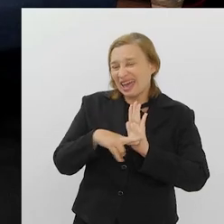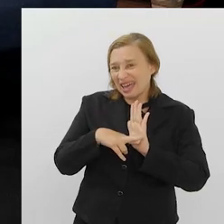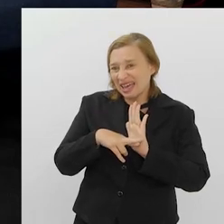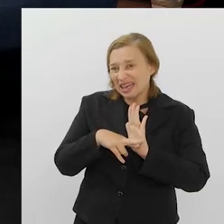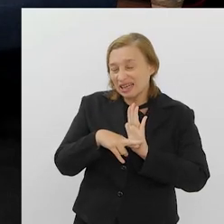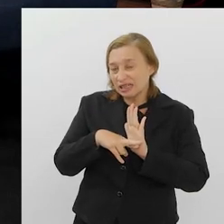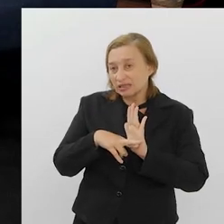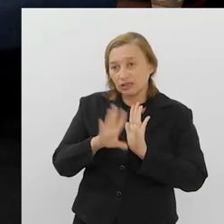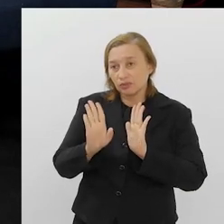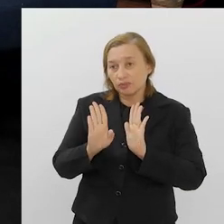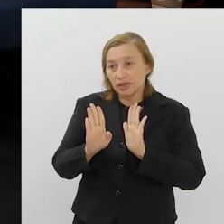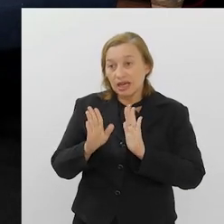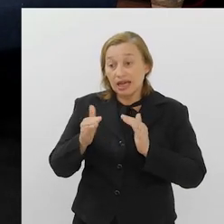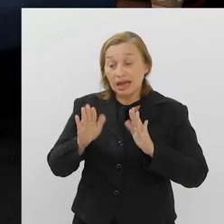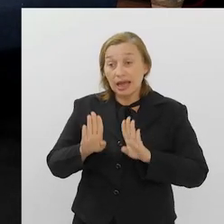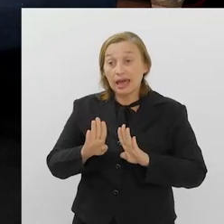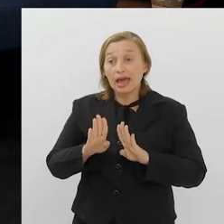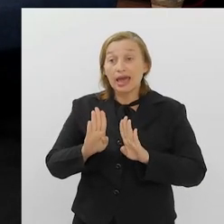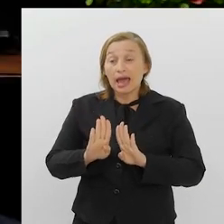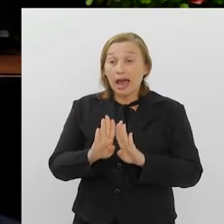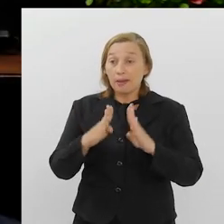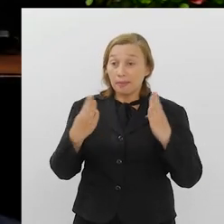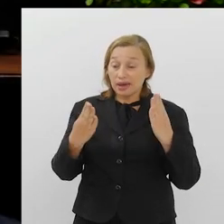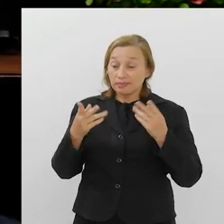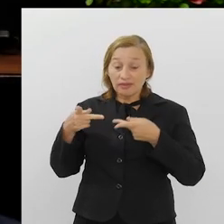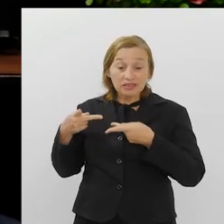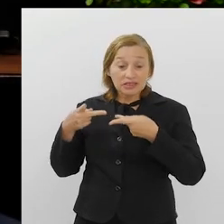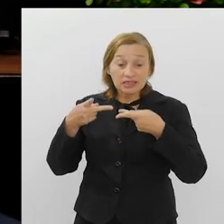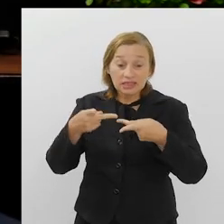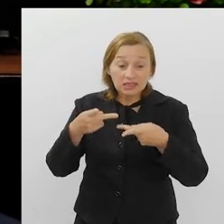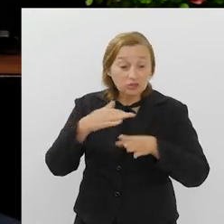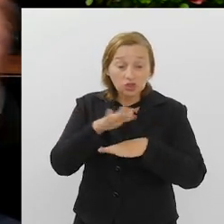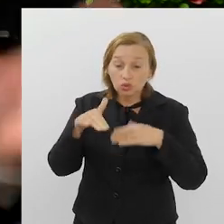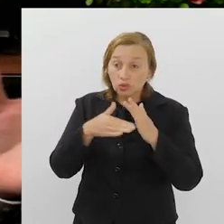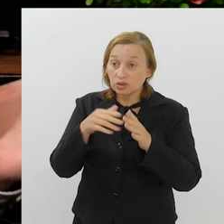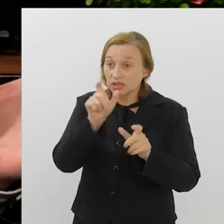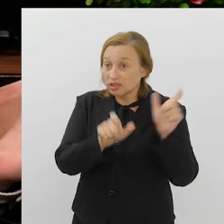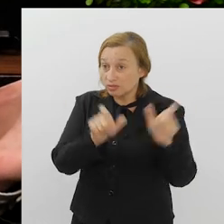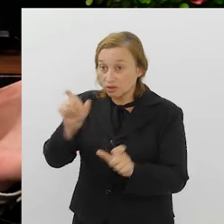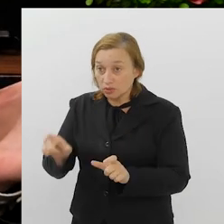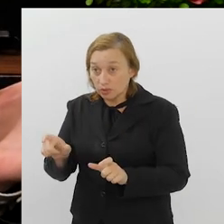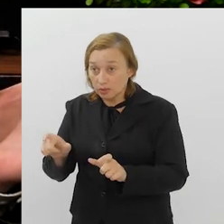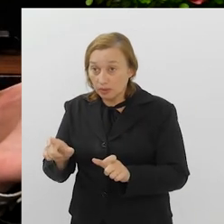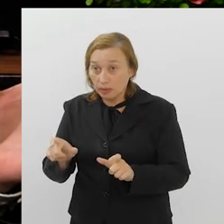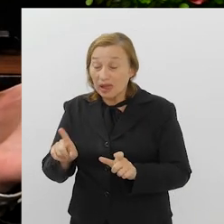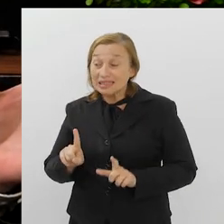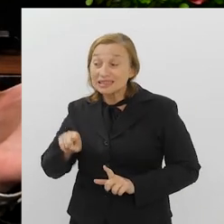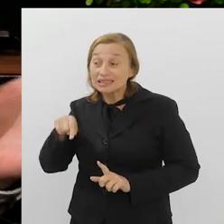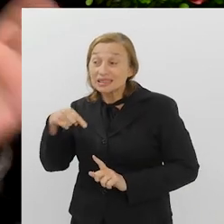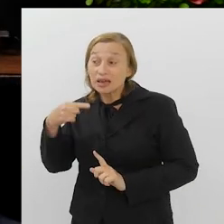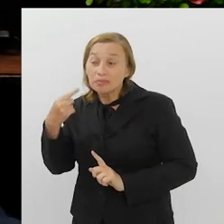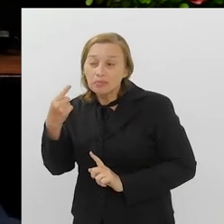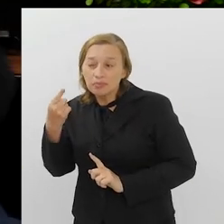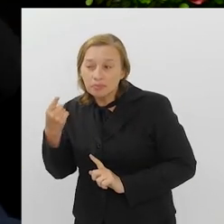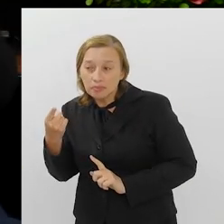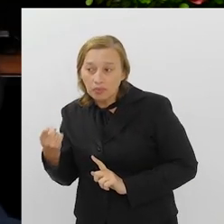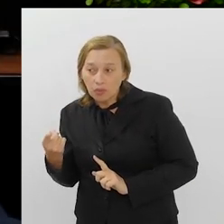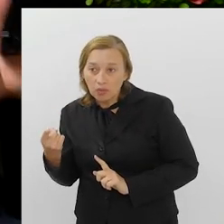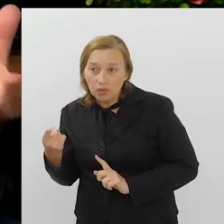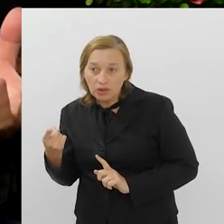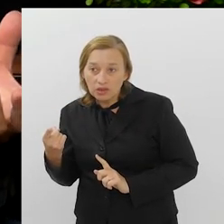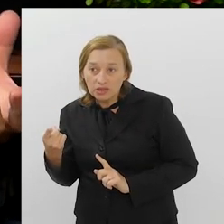regra acho que a regra deve ser o seguinte ele é aberto paraa visitação de todo todas as pessoas e